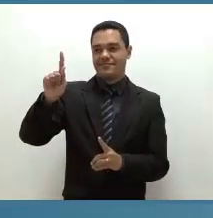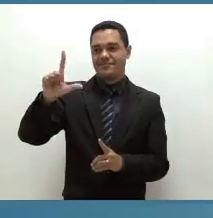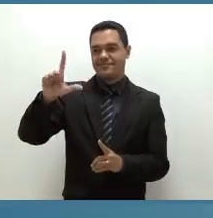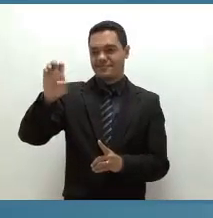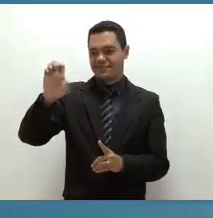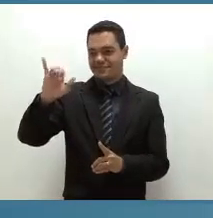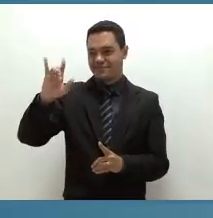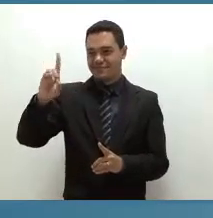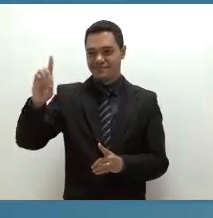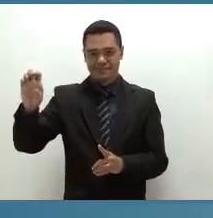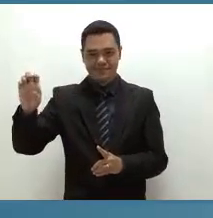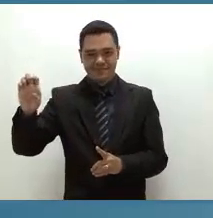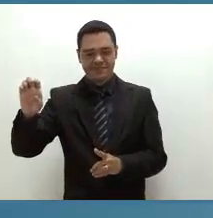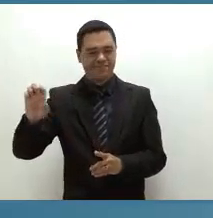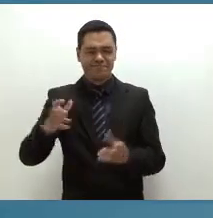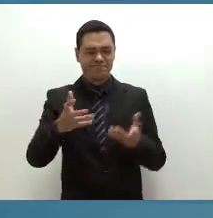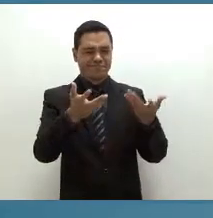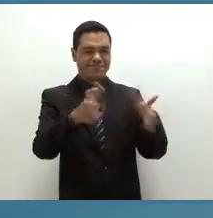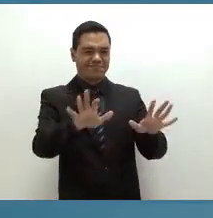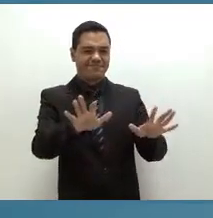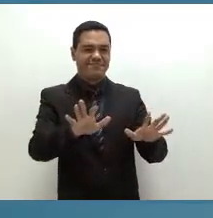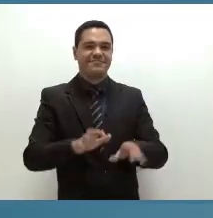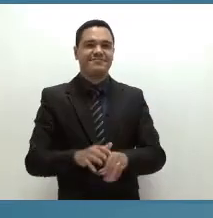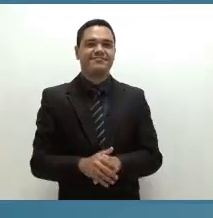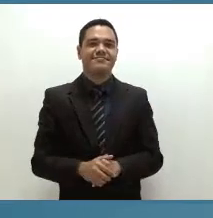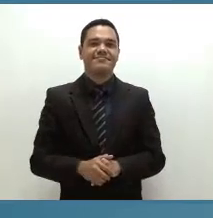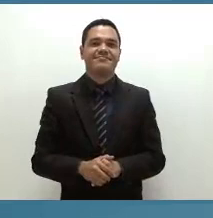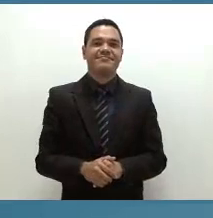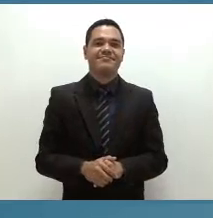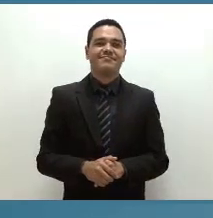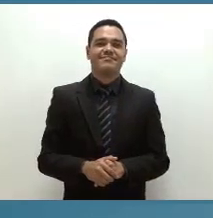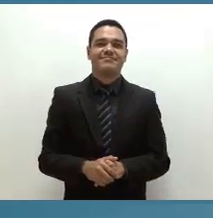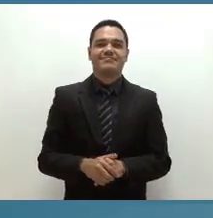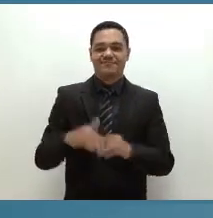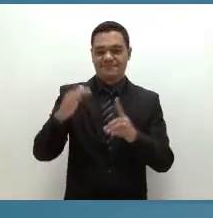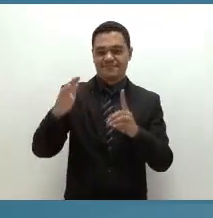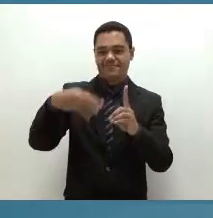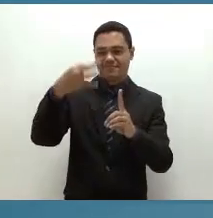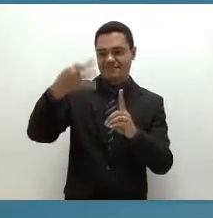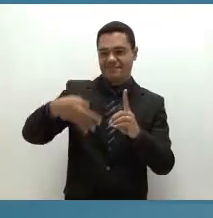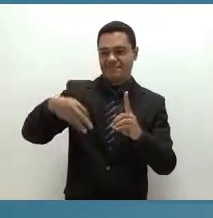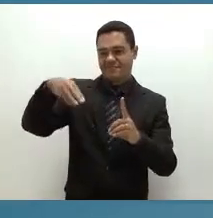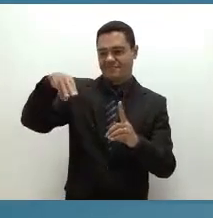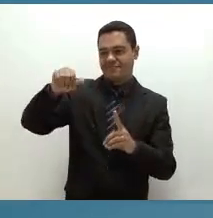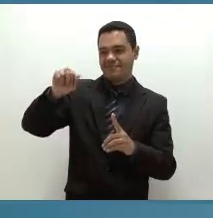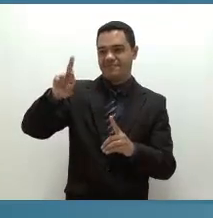excelência. Obrigada, desembargador. Desembargador José Maria Teixeira do Rosário. Nós.